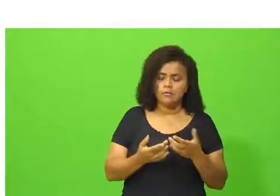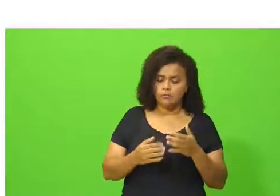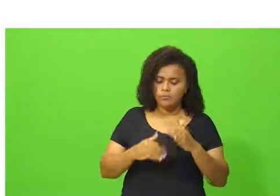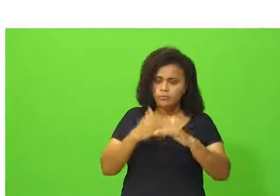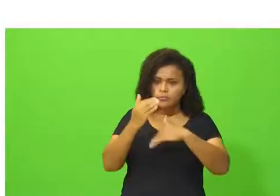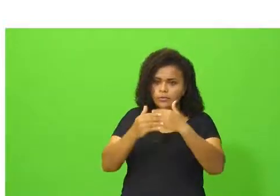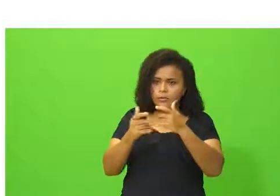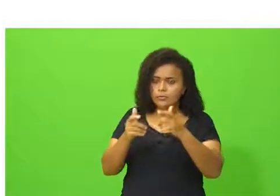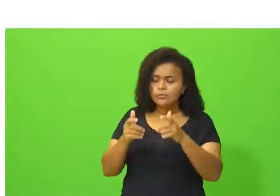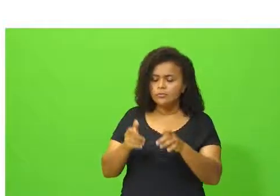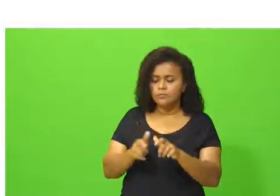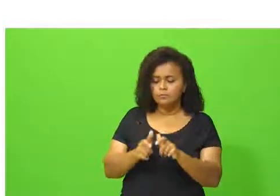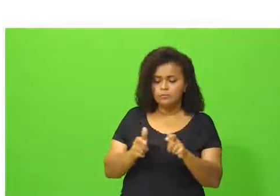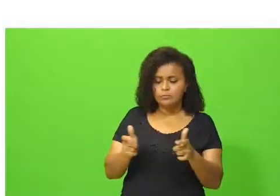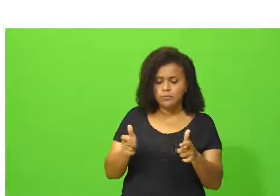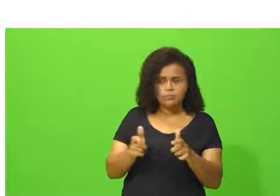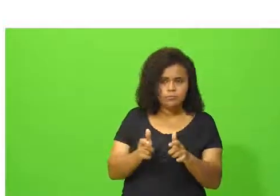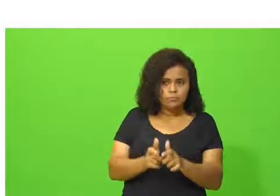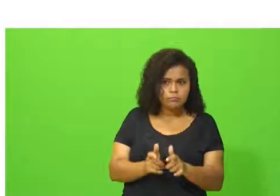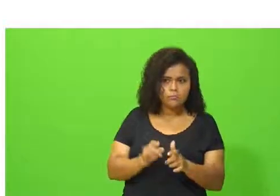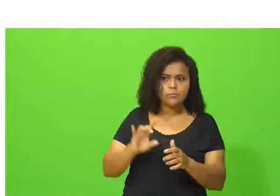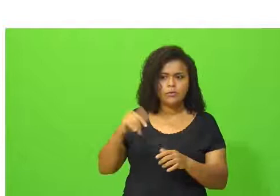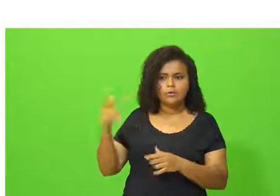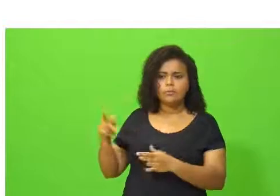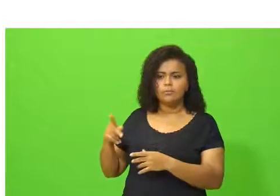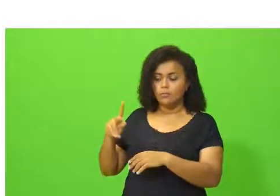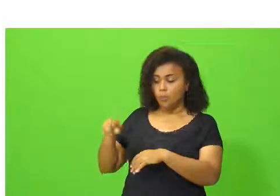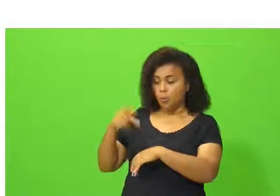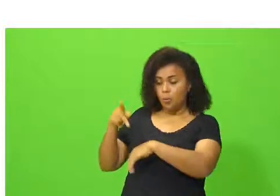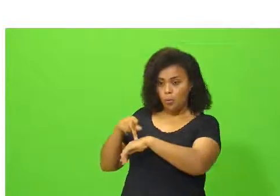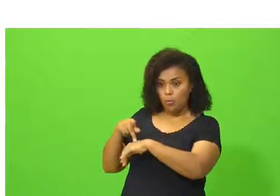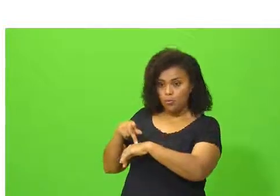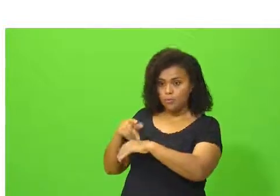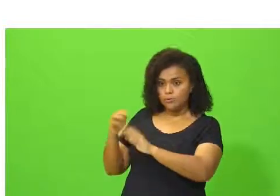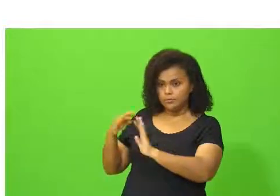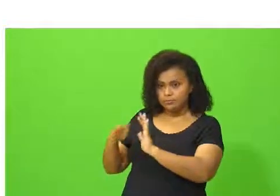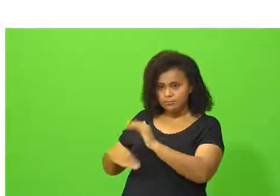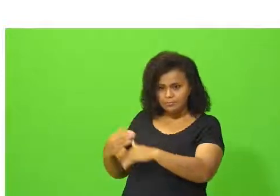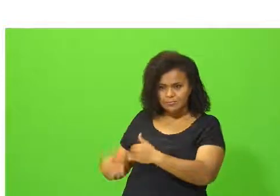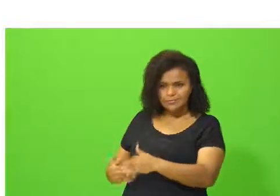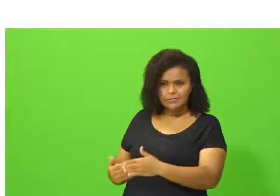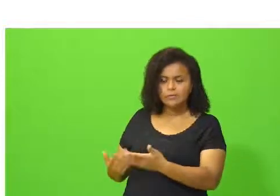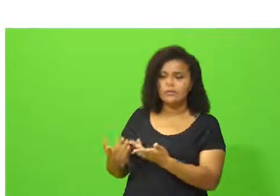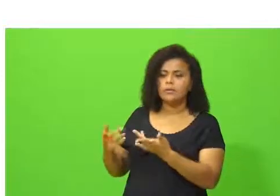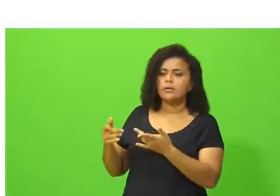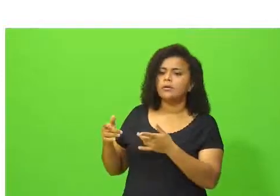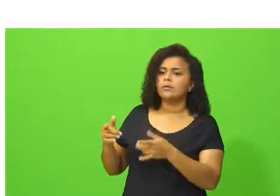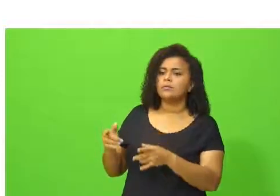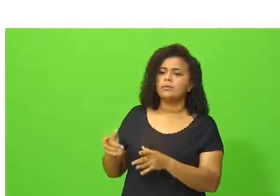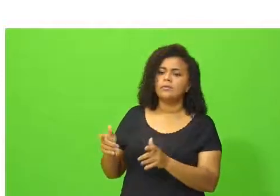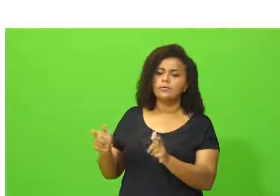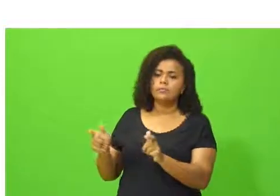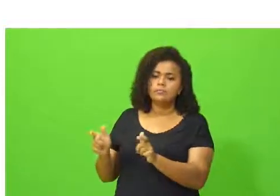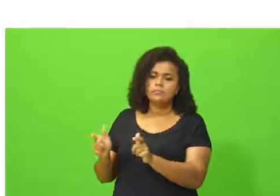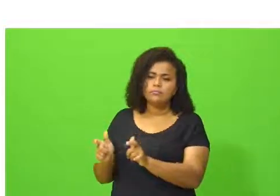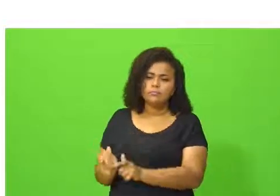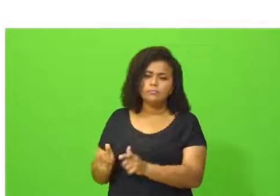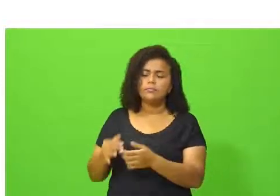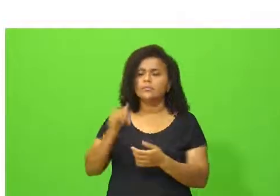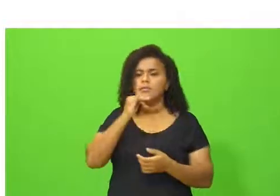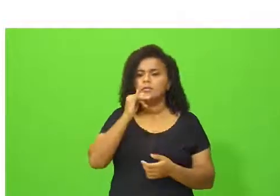0. Já nos países subdesenvolvidos, posso citar algumas nações do continente africano, como o